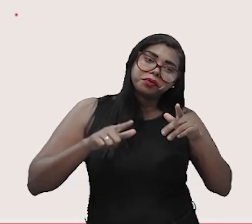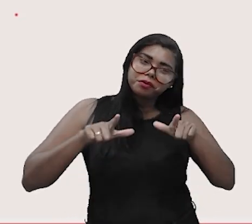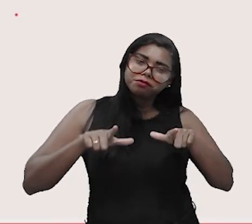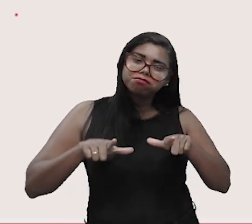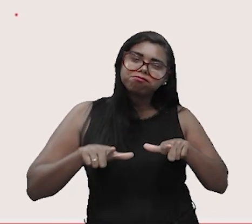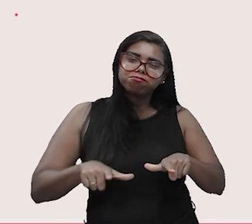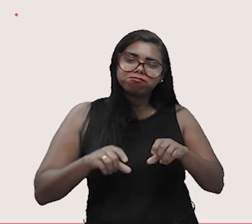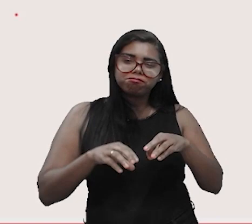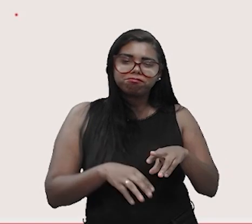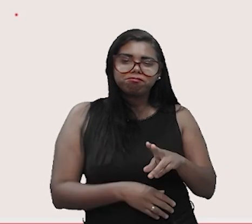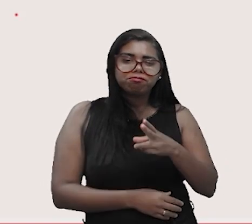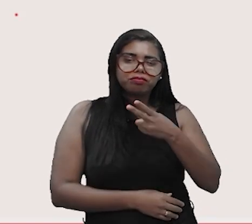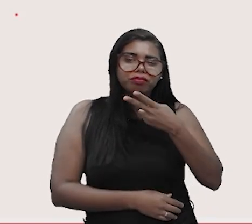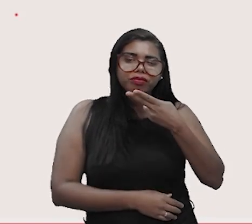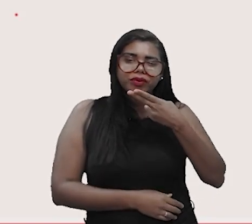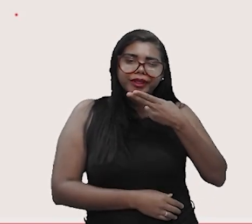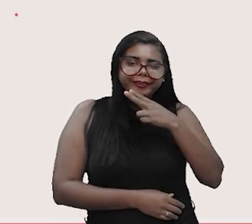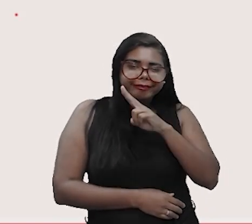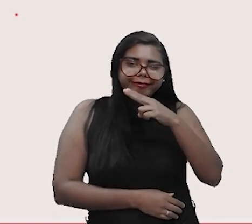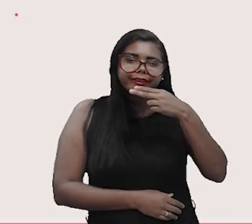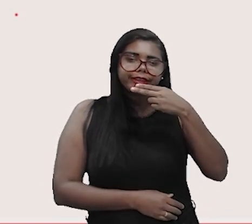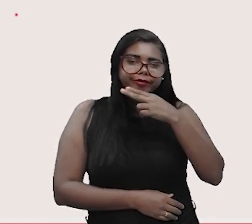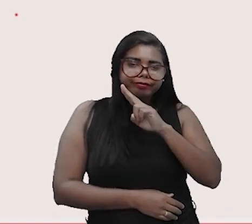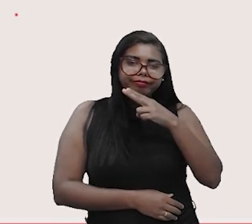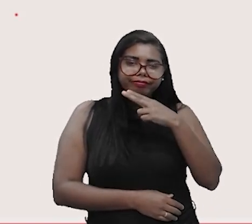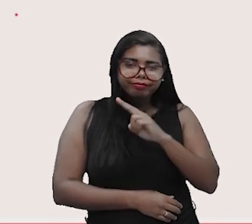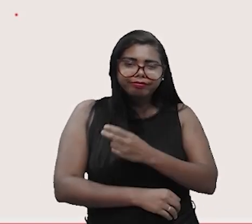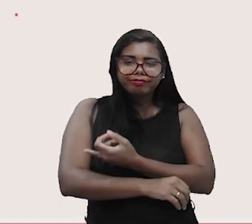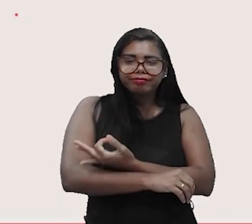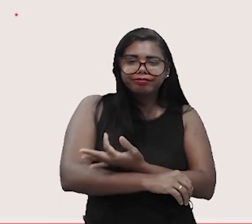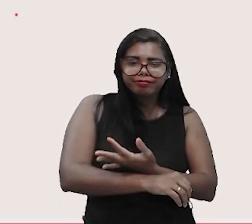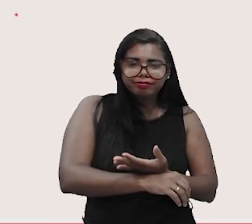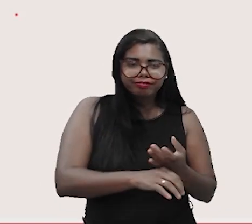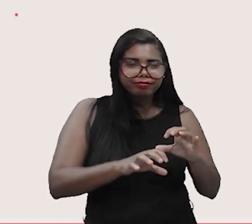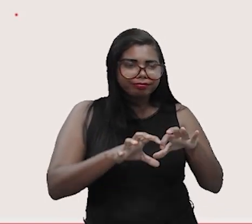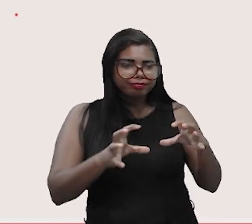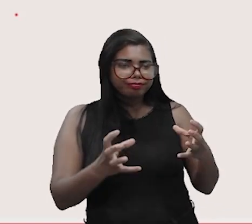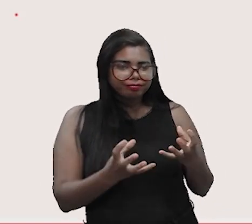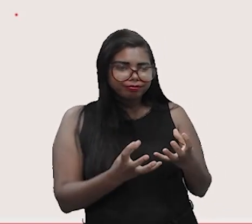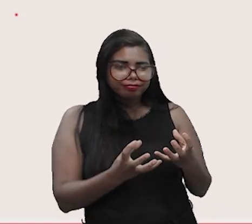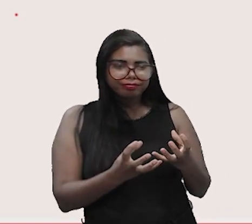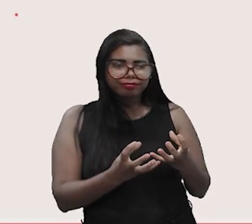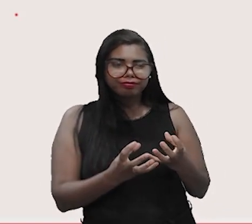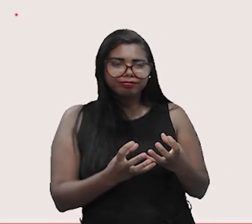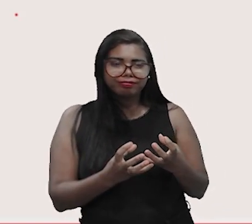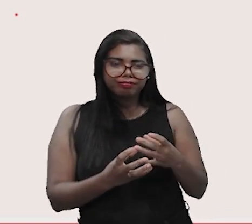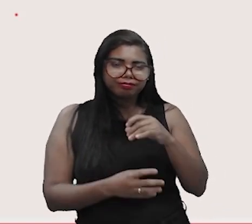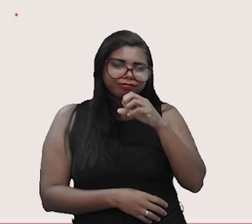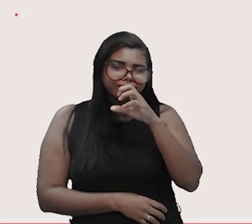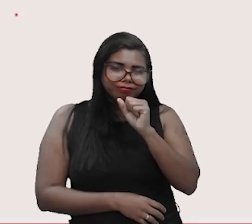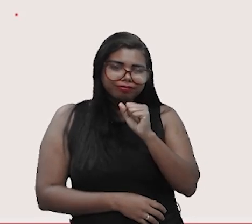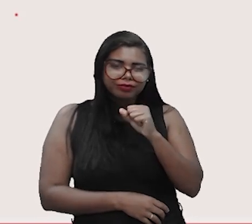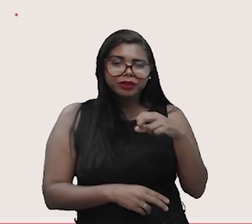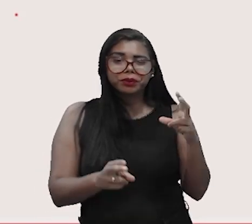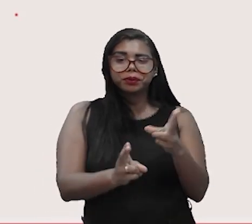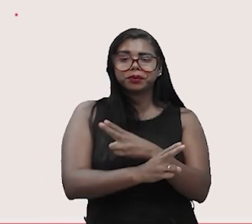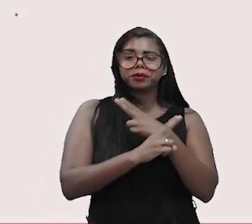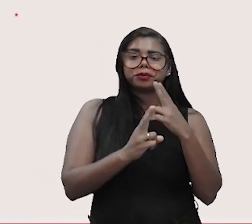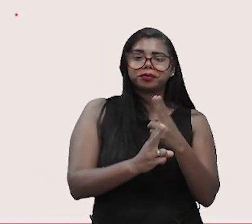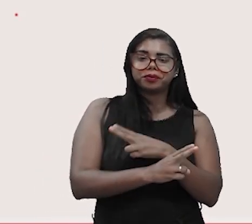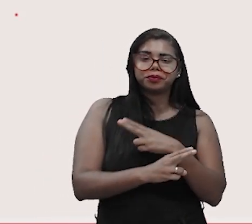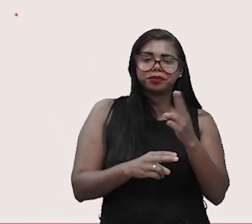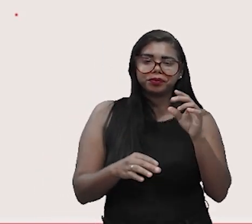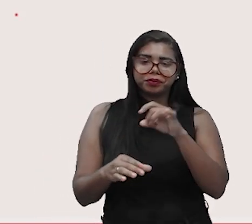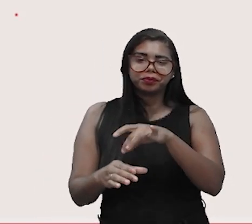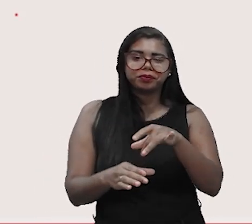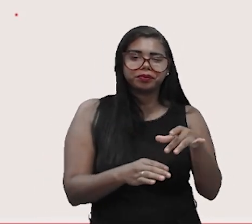cana, caqui, inhame, abóbora, onde só vento se semeava outrora. Amplidão,